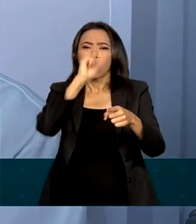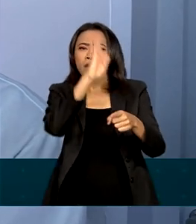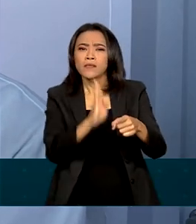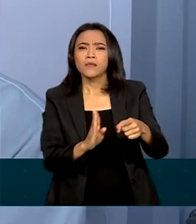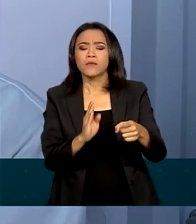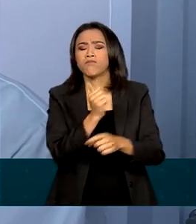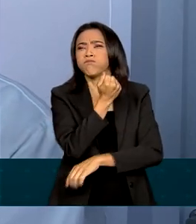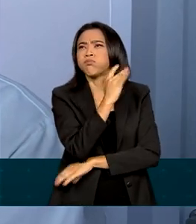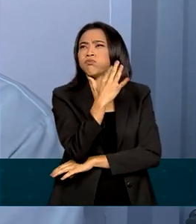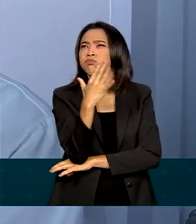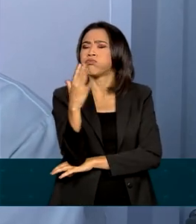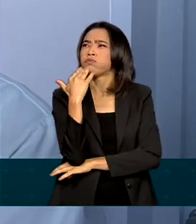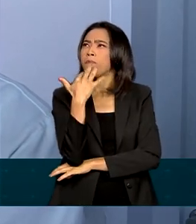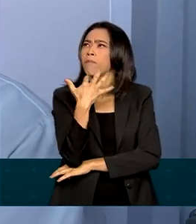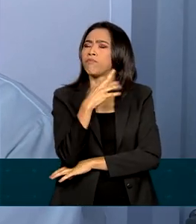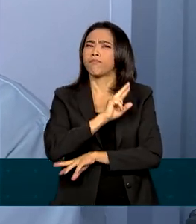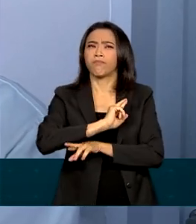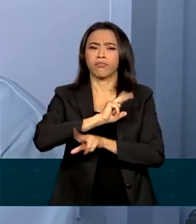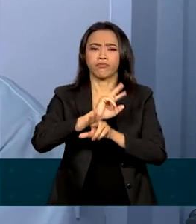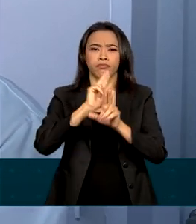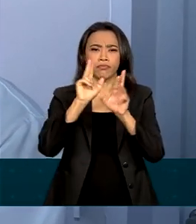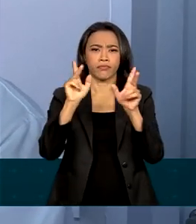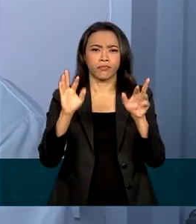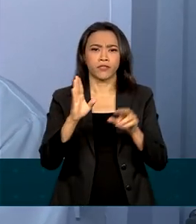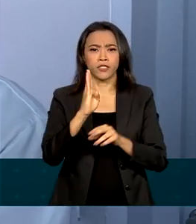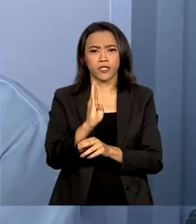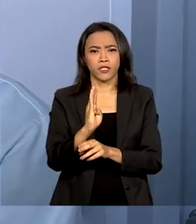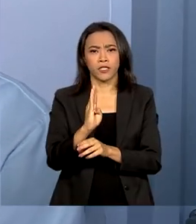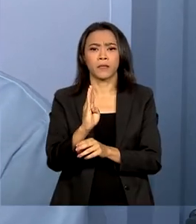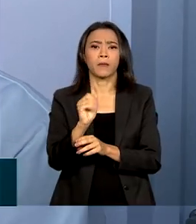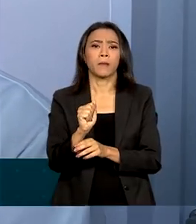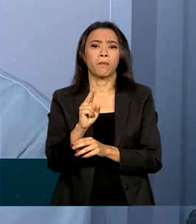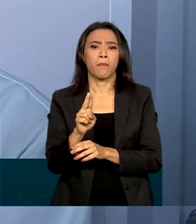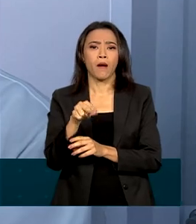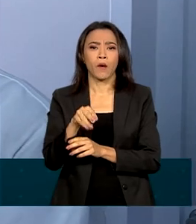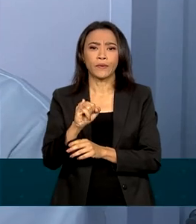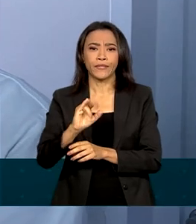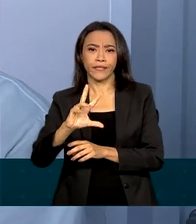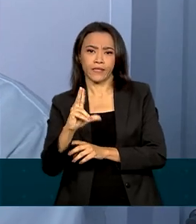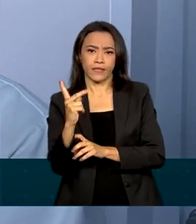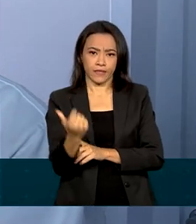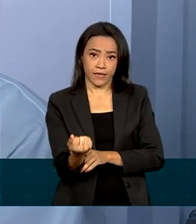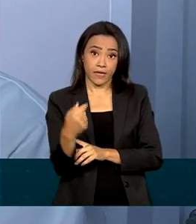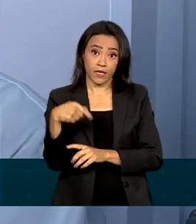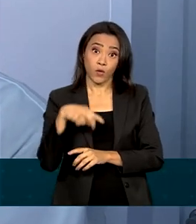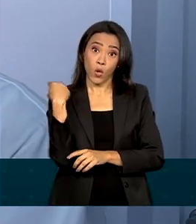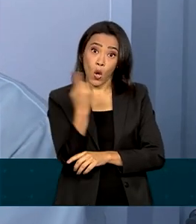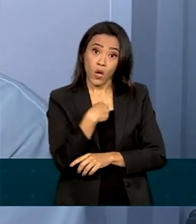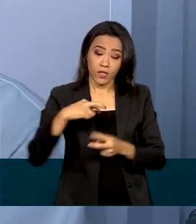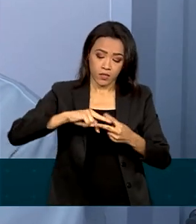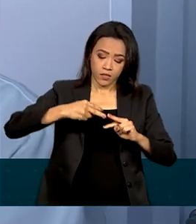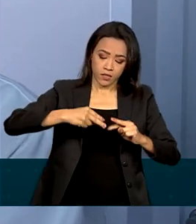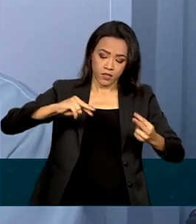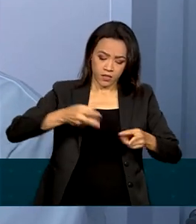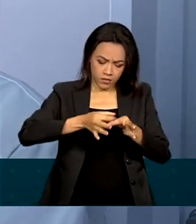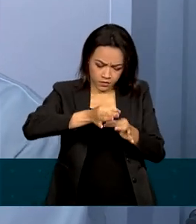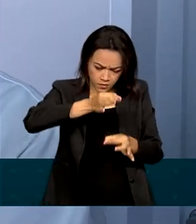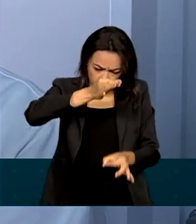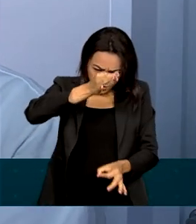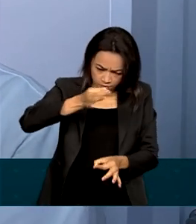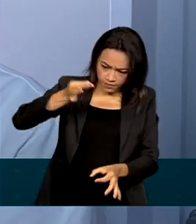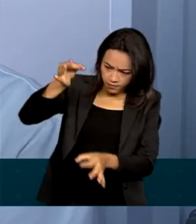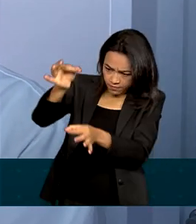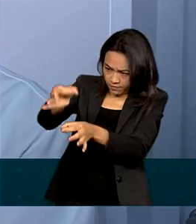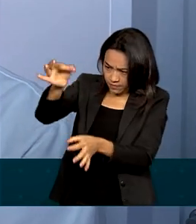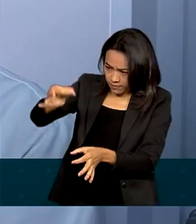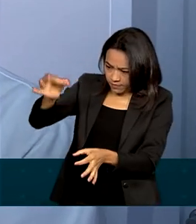muito grande de espécies nativas de baunilha. Então o nosso foco, como um banco genético, é guardar esses materiais, tanto